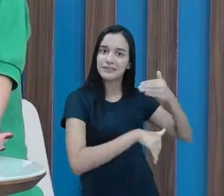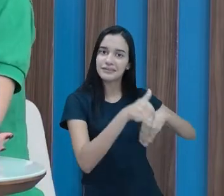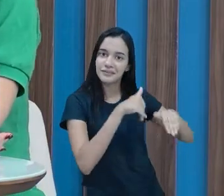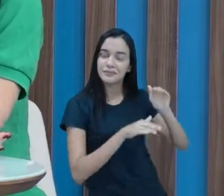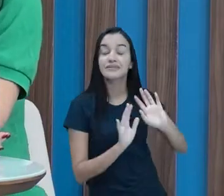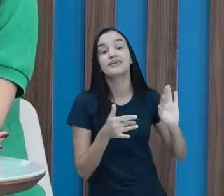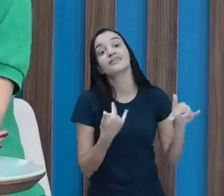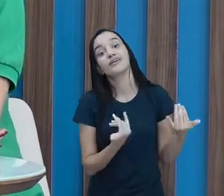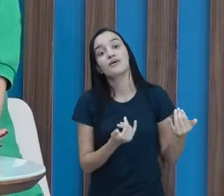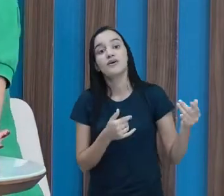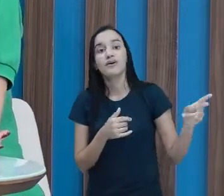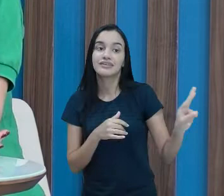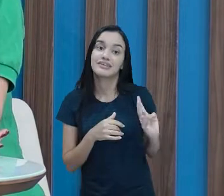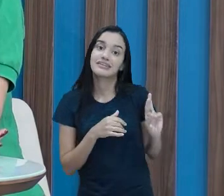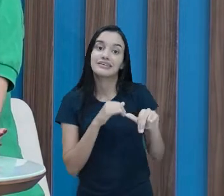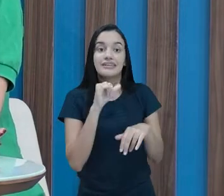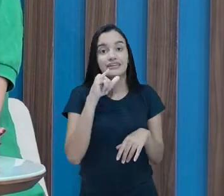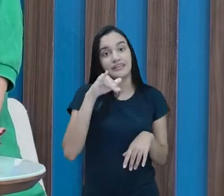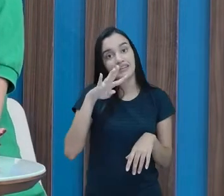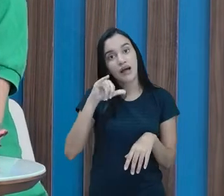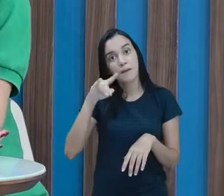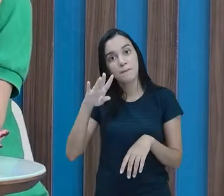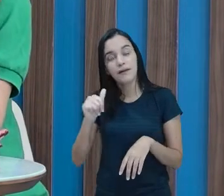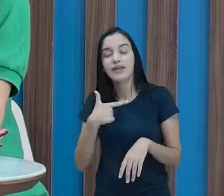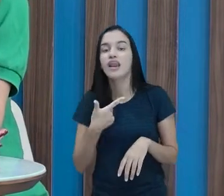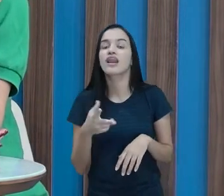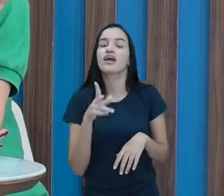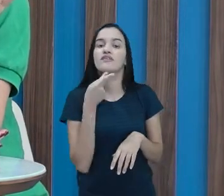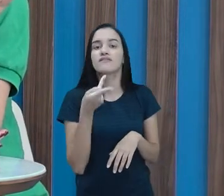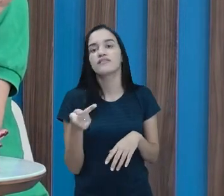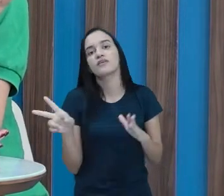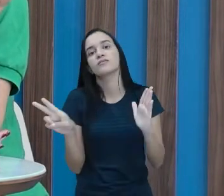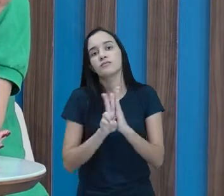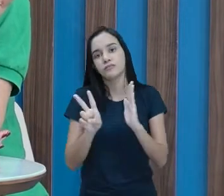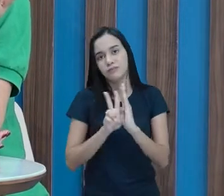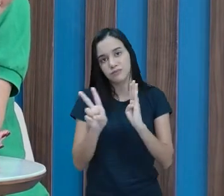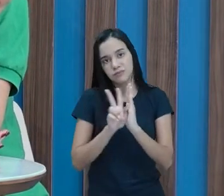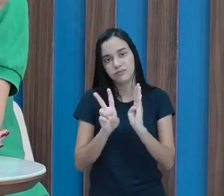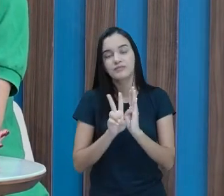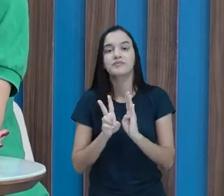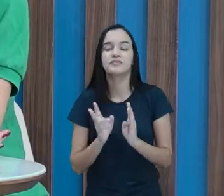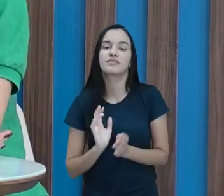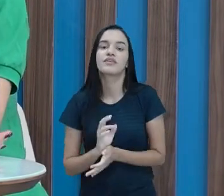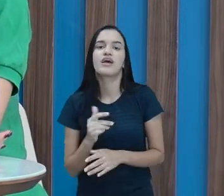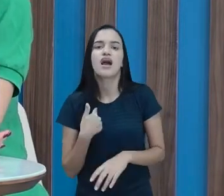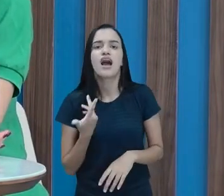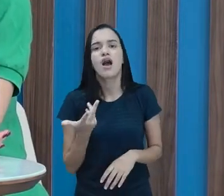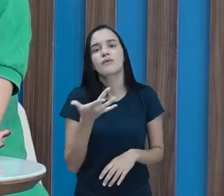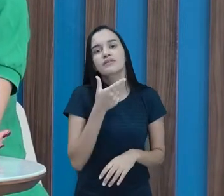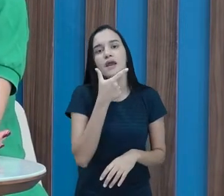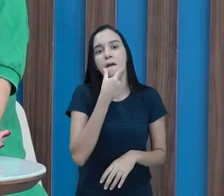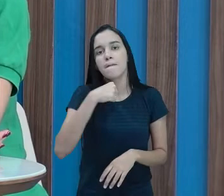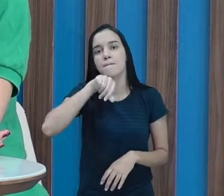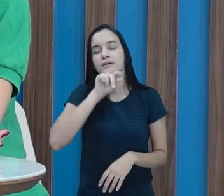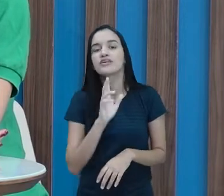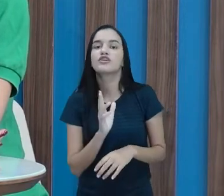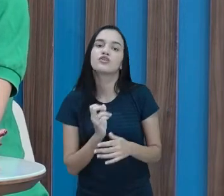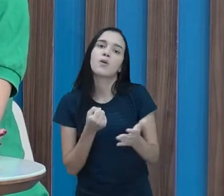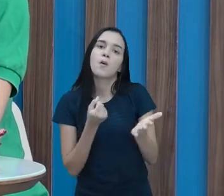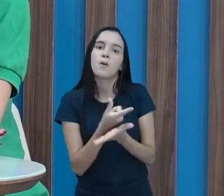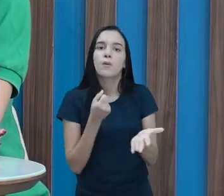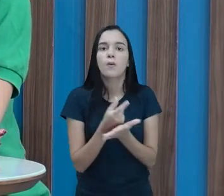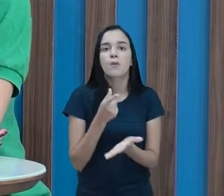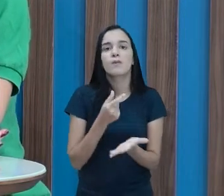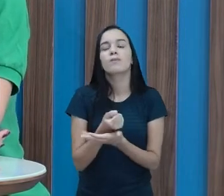Isabela está comentando aqui que Boa Viagem, eu acredito que ela se referiu a Boa Viagem, é onde a mãe dela compra material para